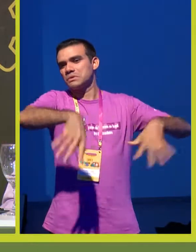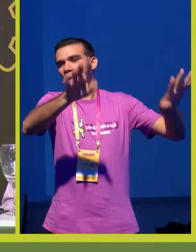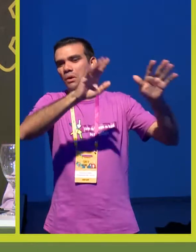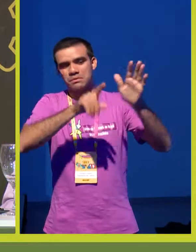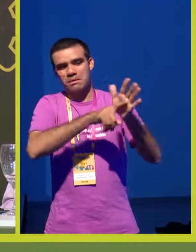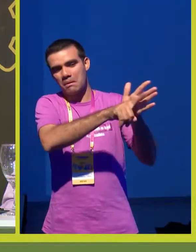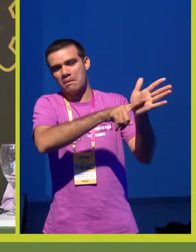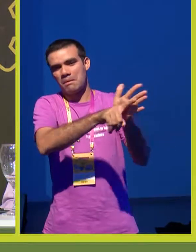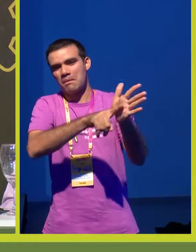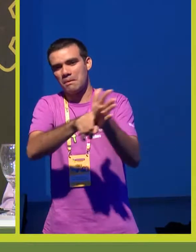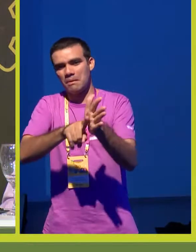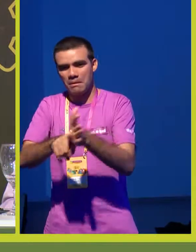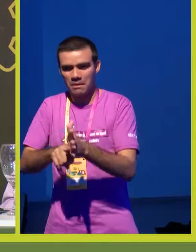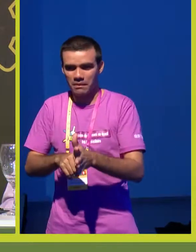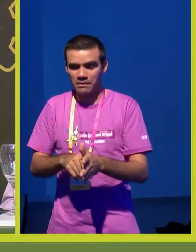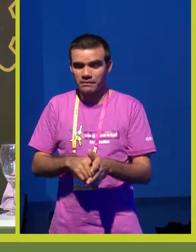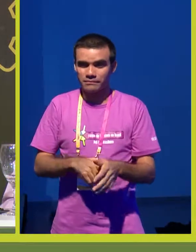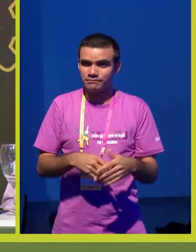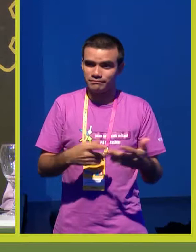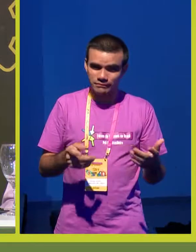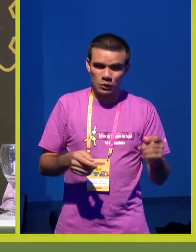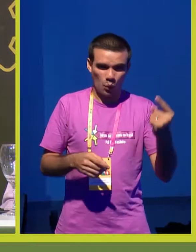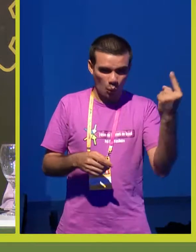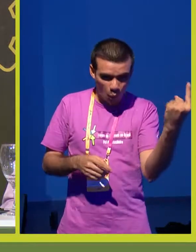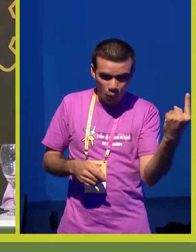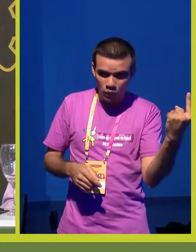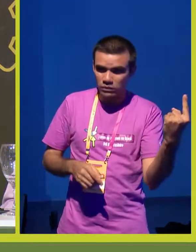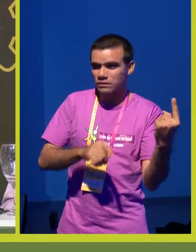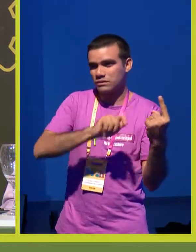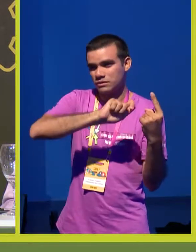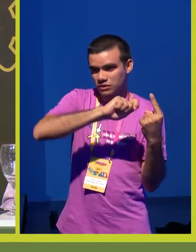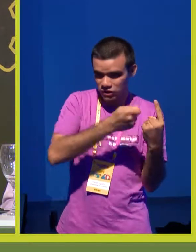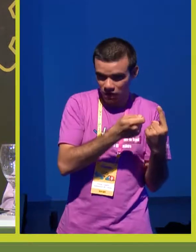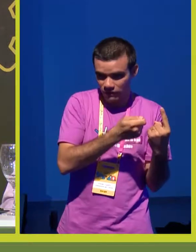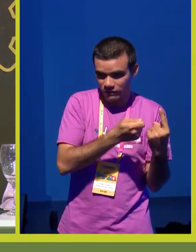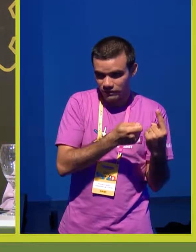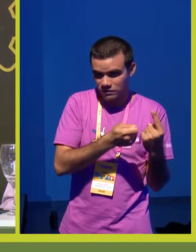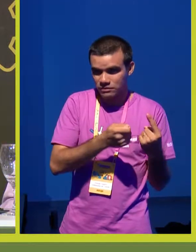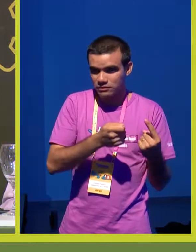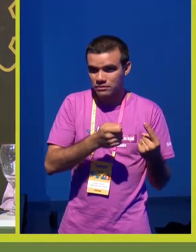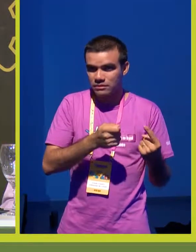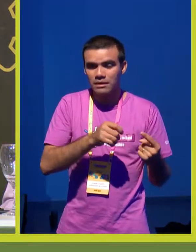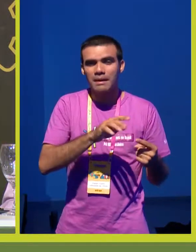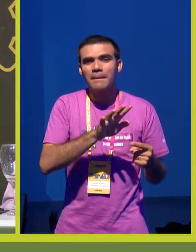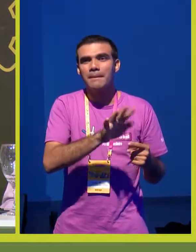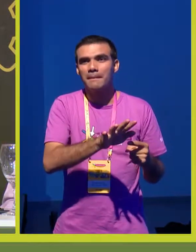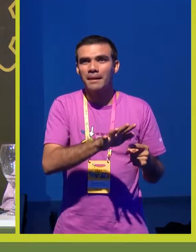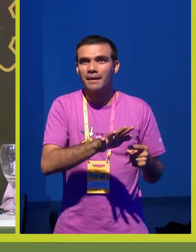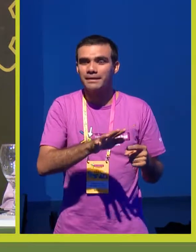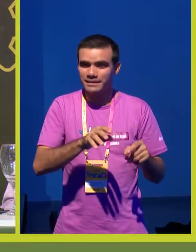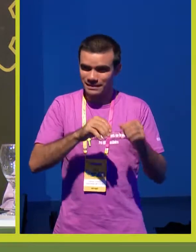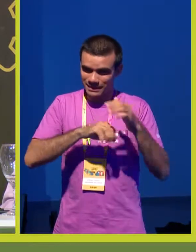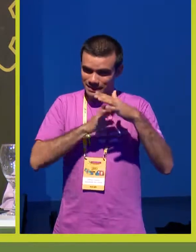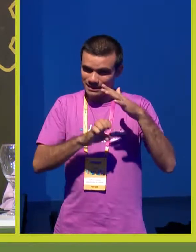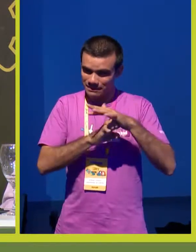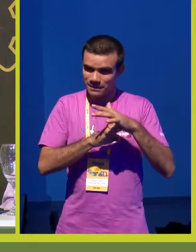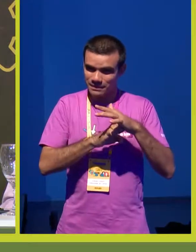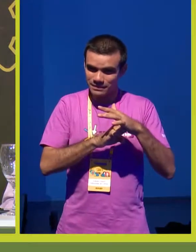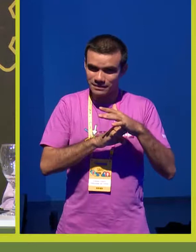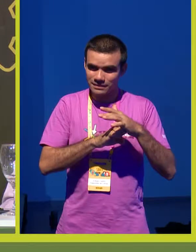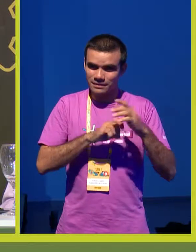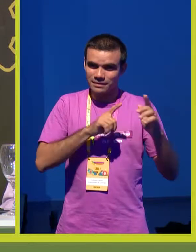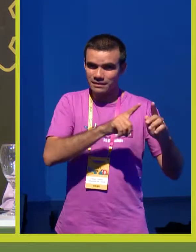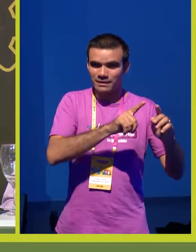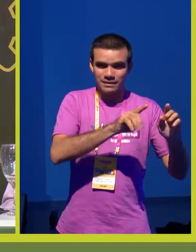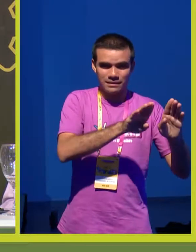Embora, é claro, você possa, com um alvo específico, pedir uma chave criptográfica numa decisão judicial, mas para que a empresa possa entregar, ela já teve